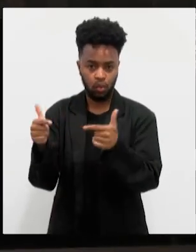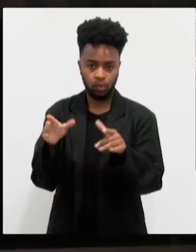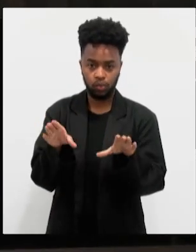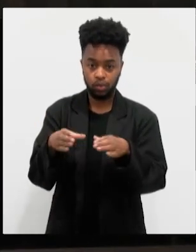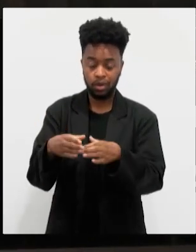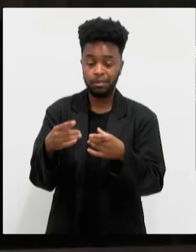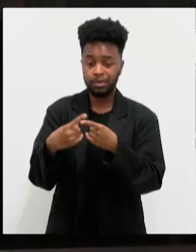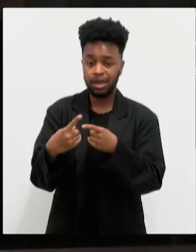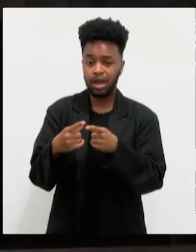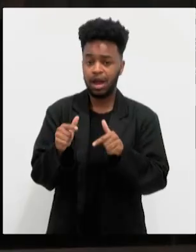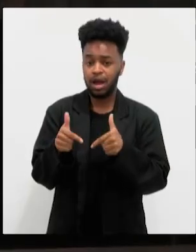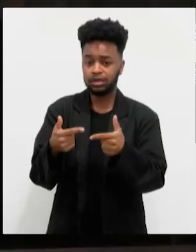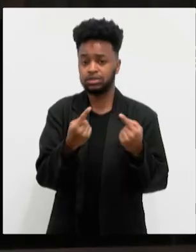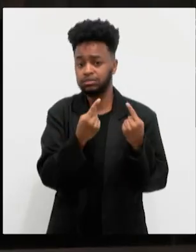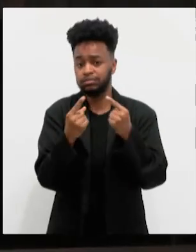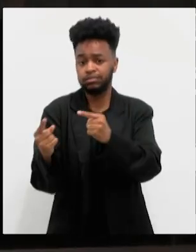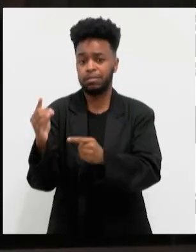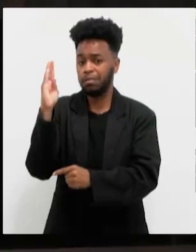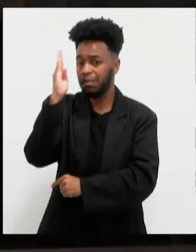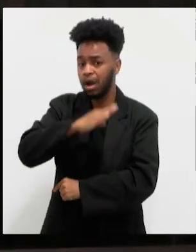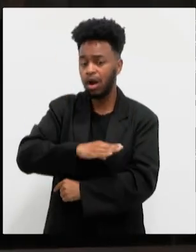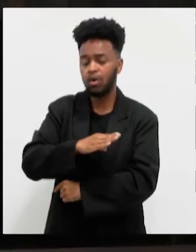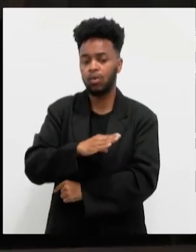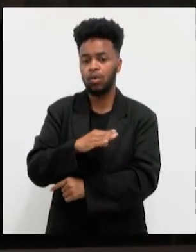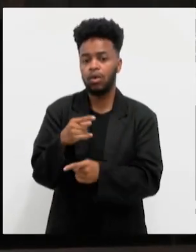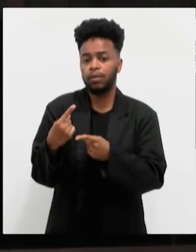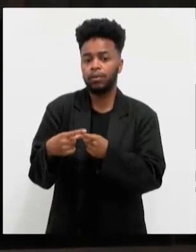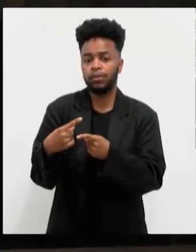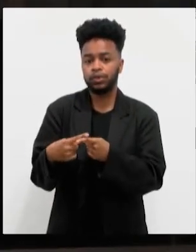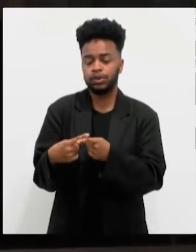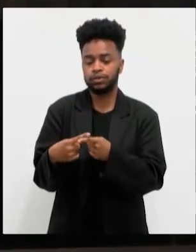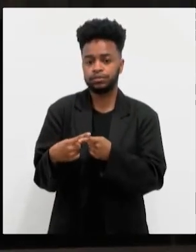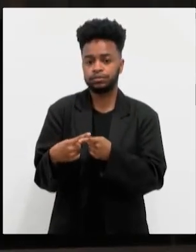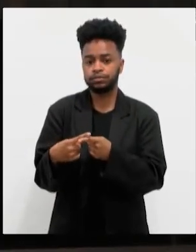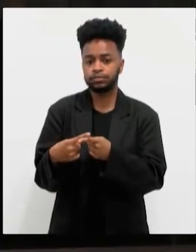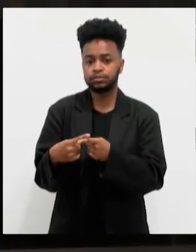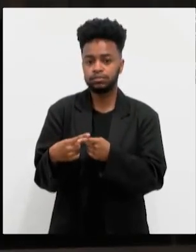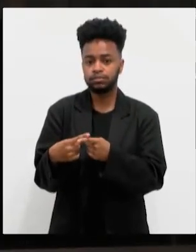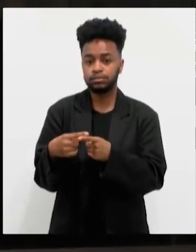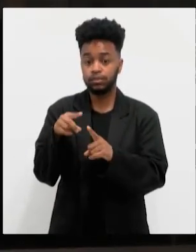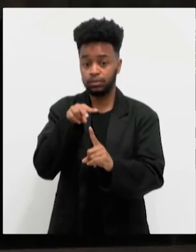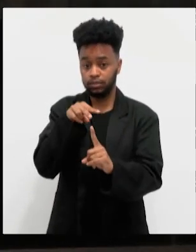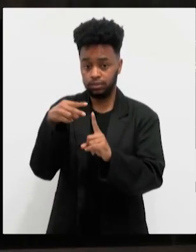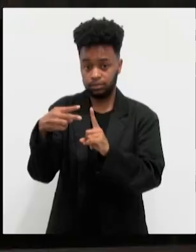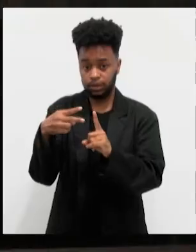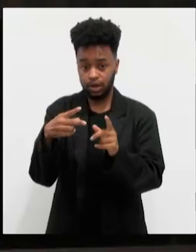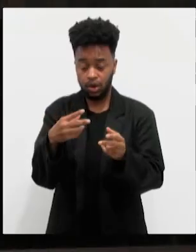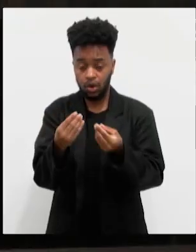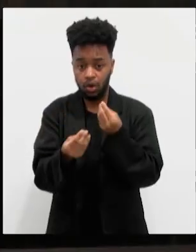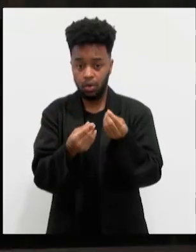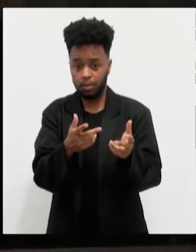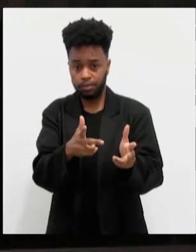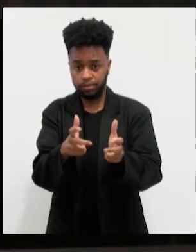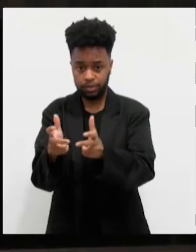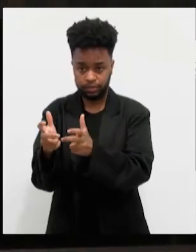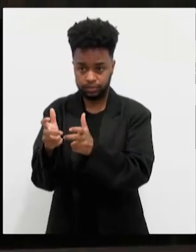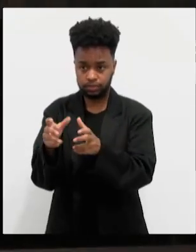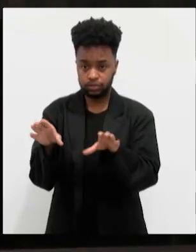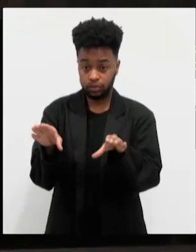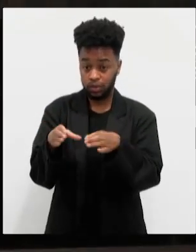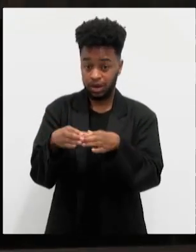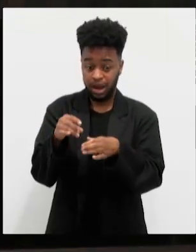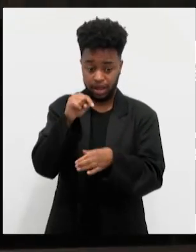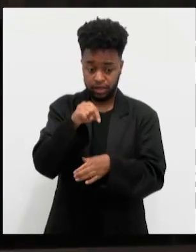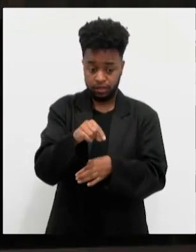um mal extraordinário a eles, porque a percepção de todos aqui fora,